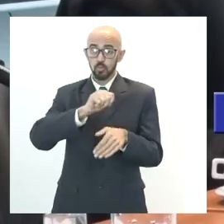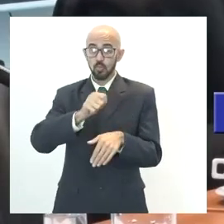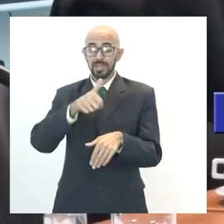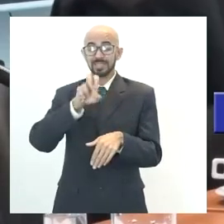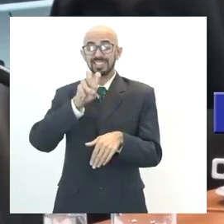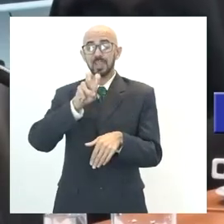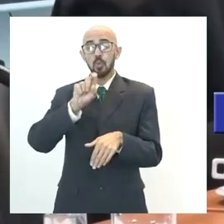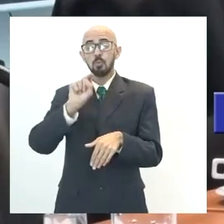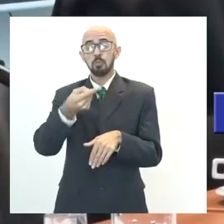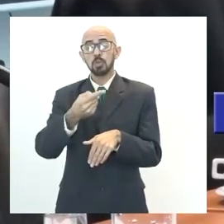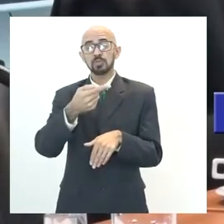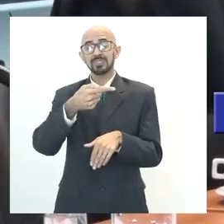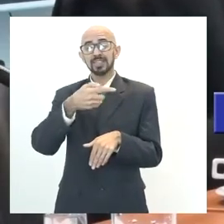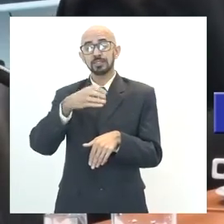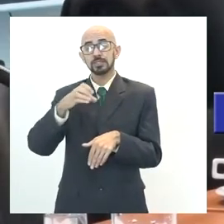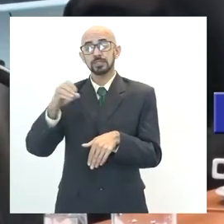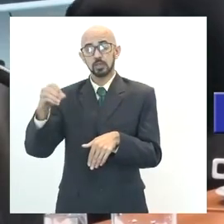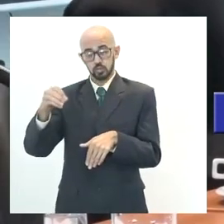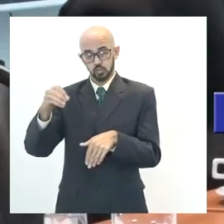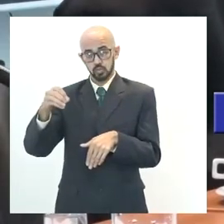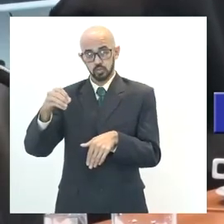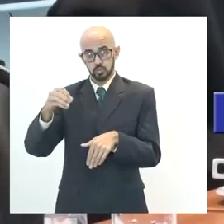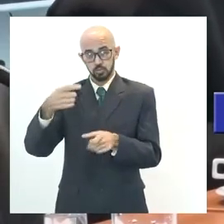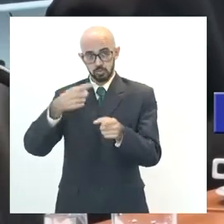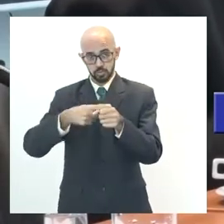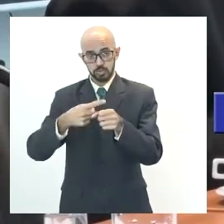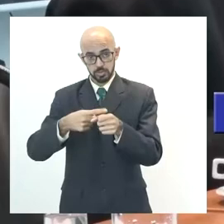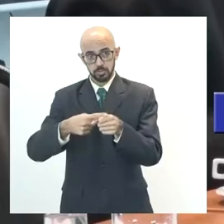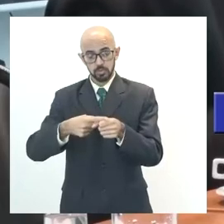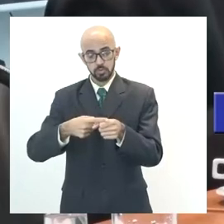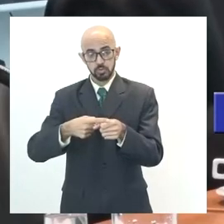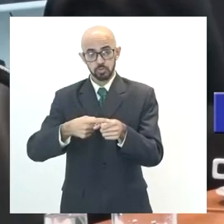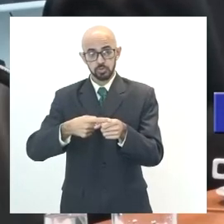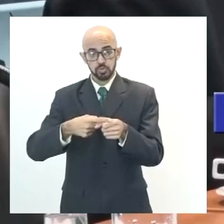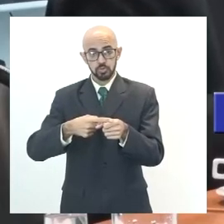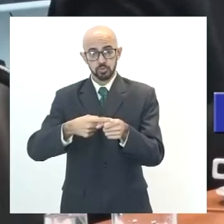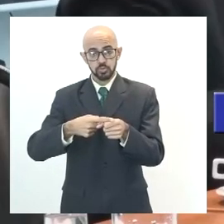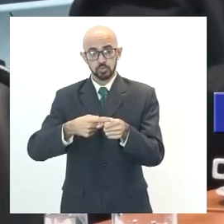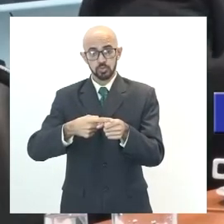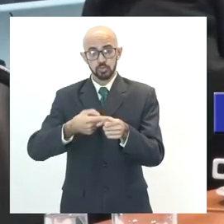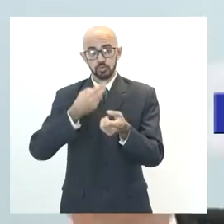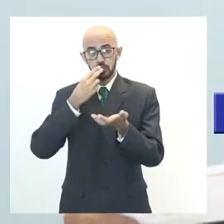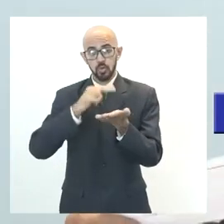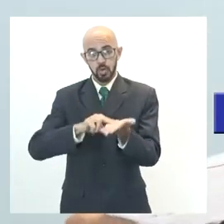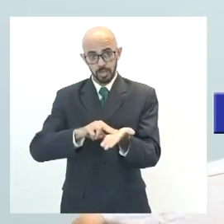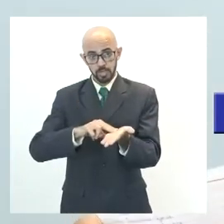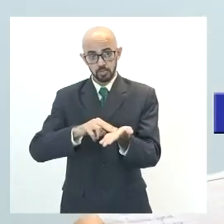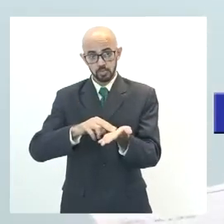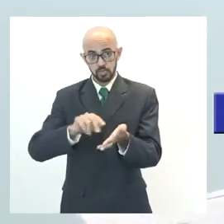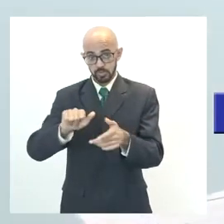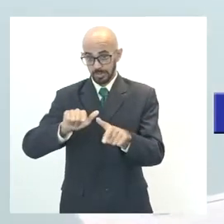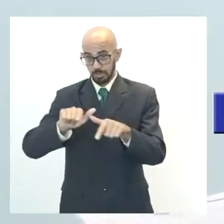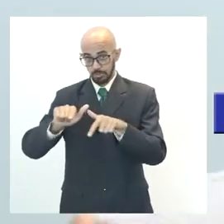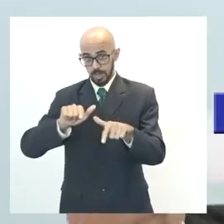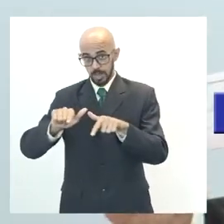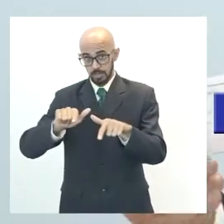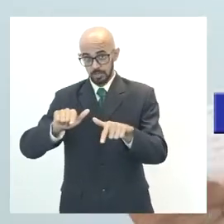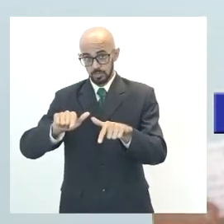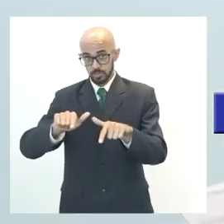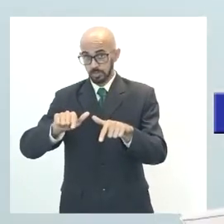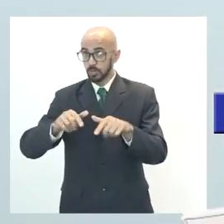são cinco mil e 700 nos demais municípios os Correios prestam serviço a